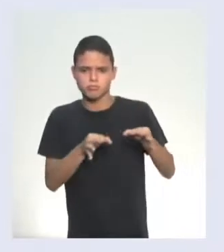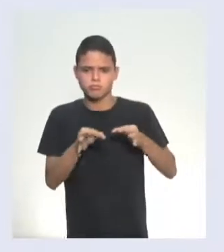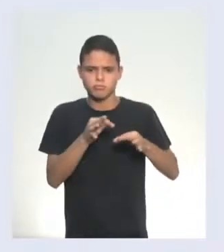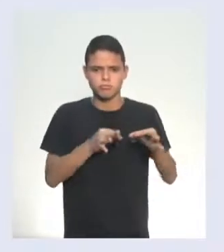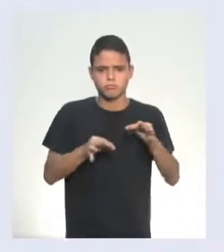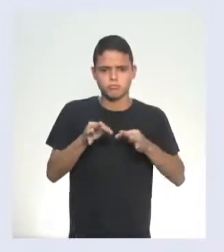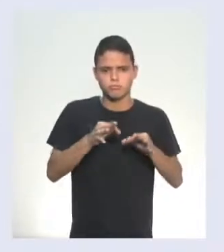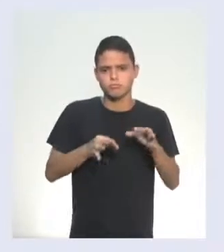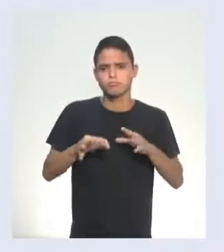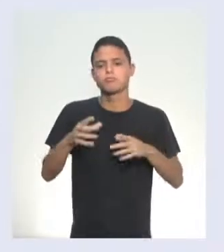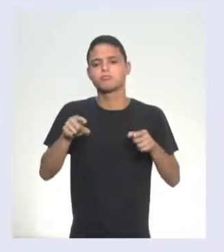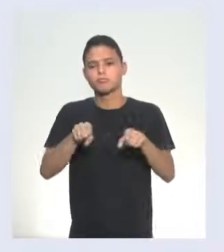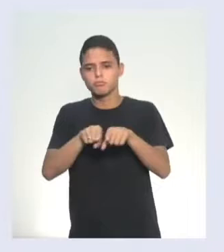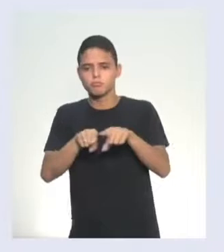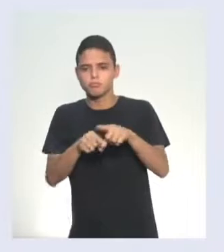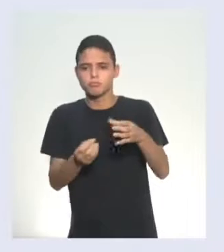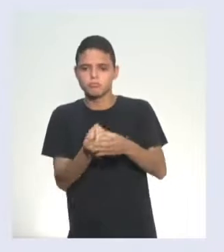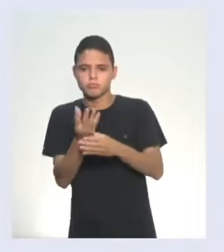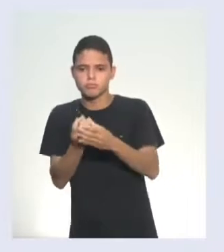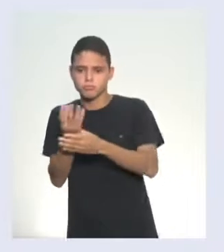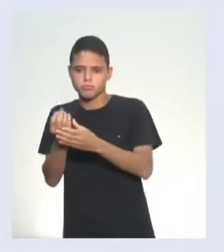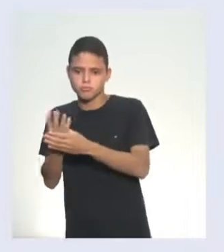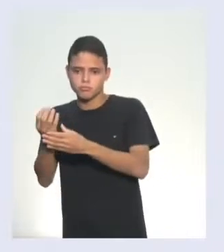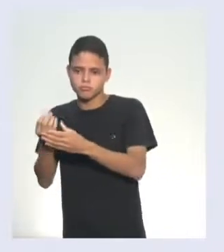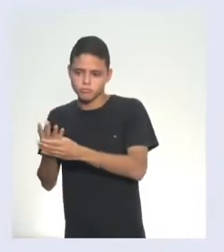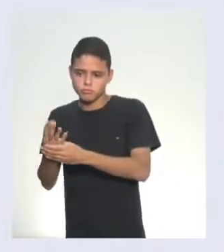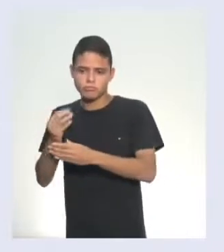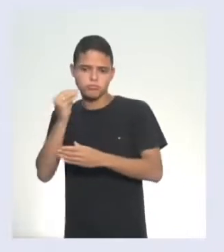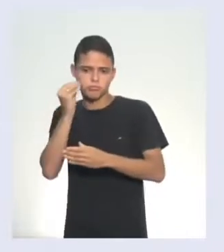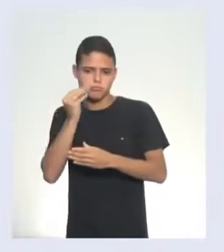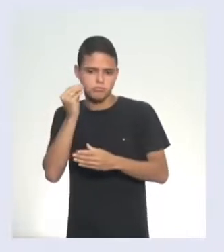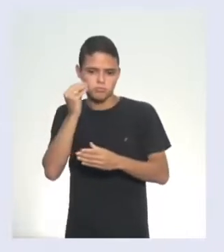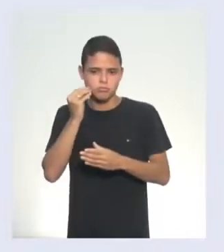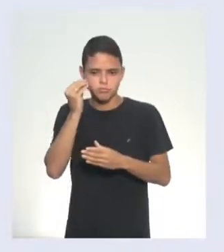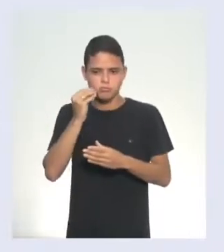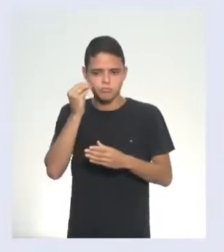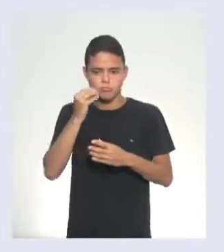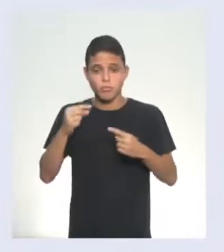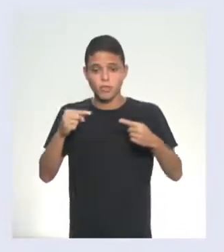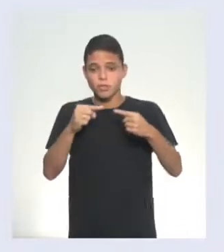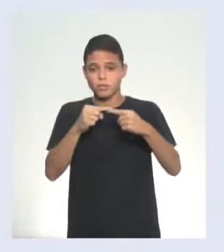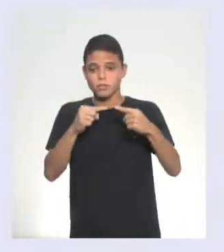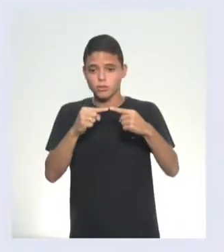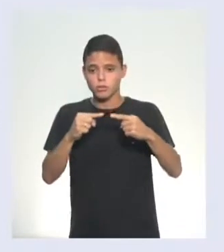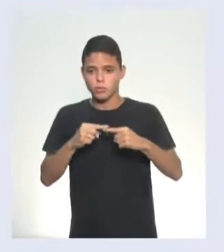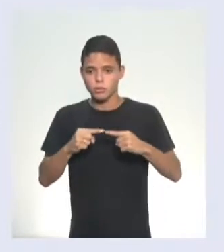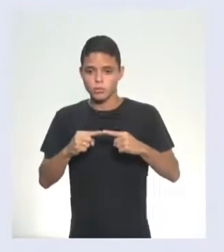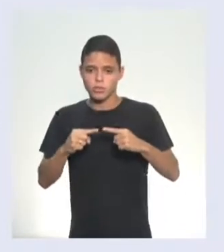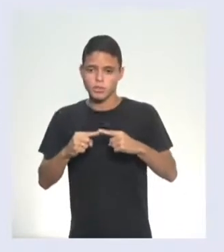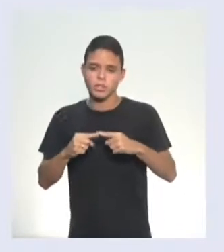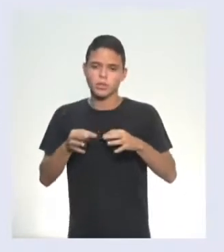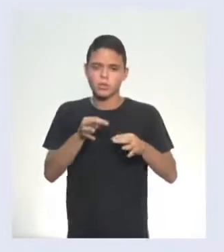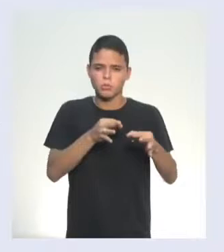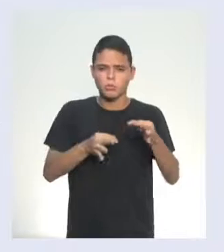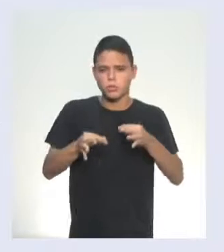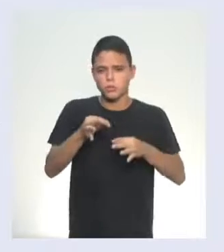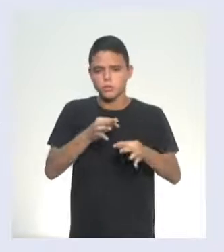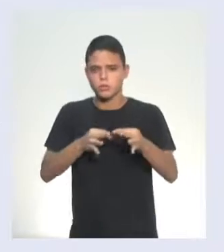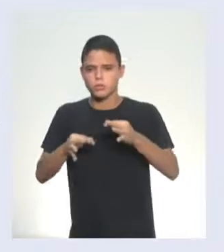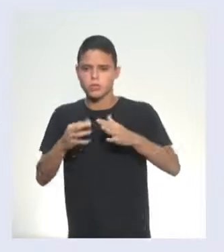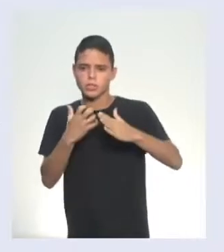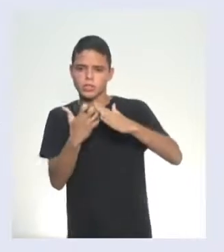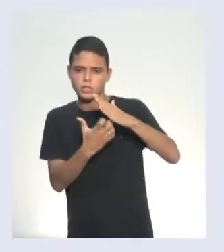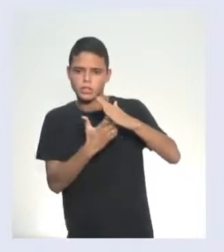prototipagem e construir objetos usando materiais não estruturados combinados com materiais produzidos por intermédio de equipamentos